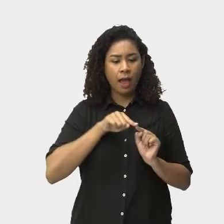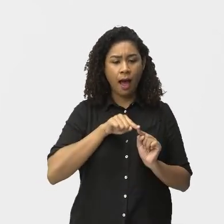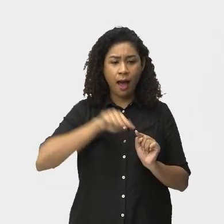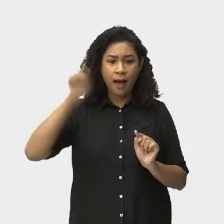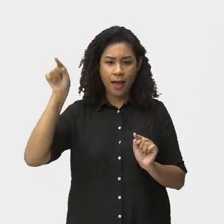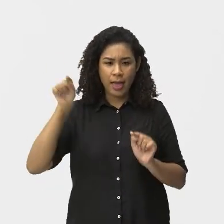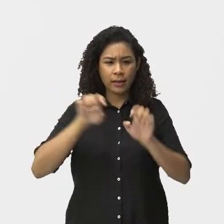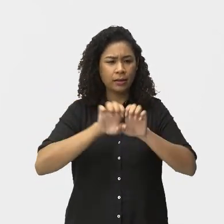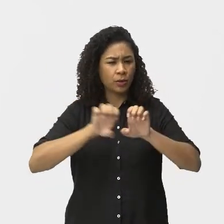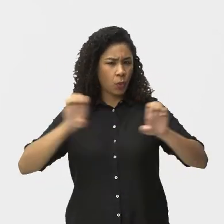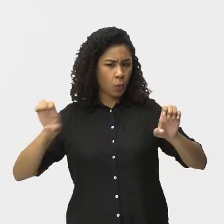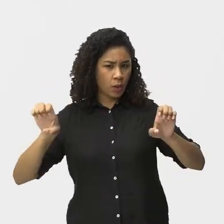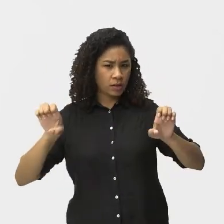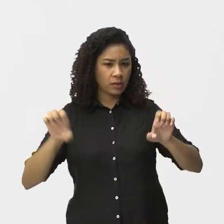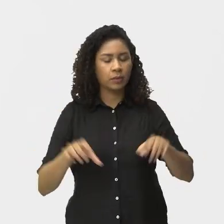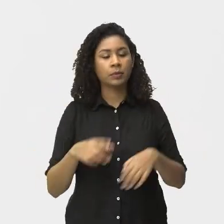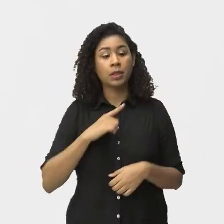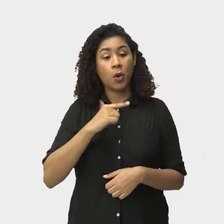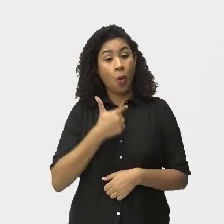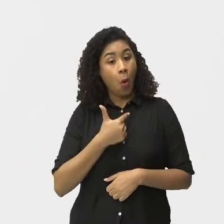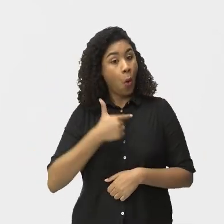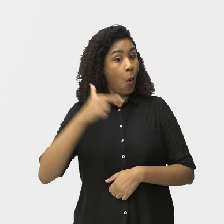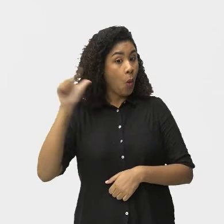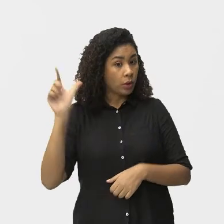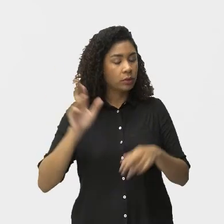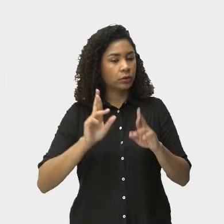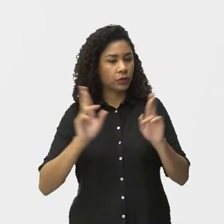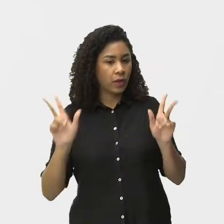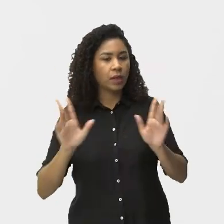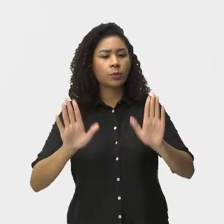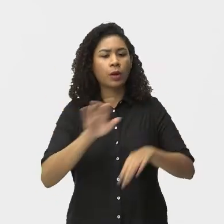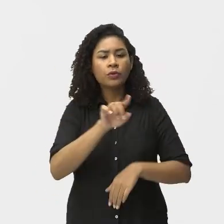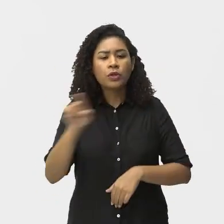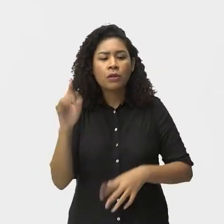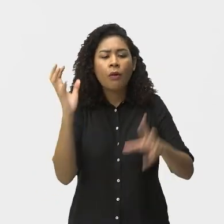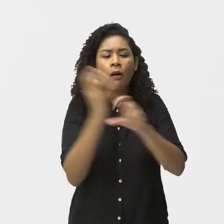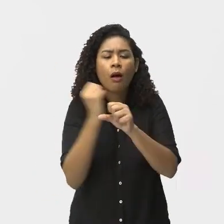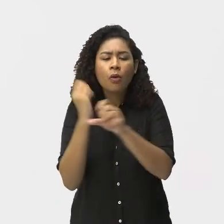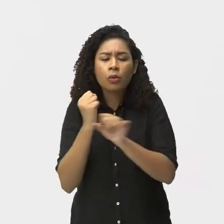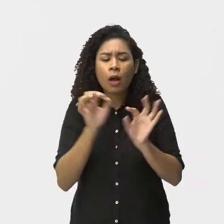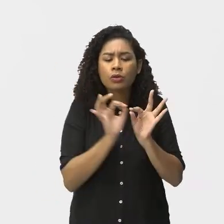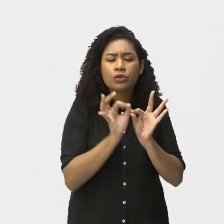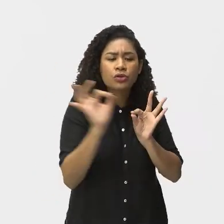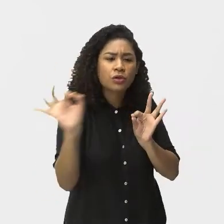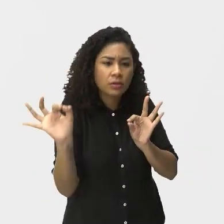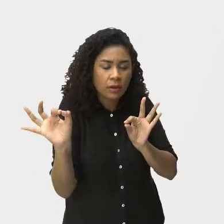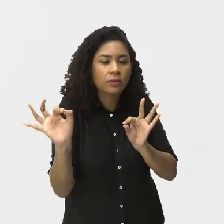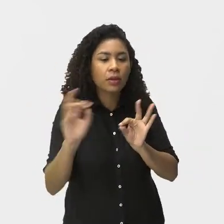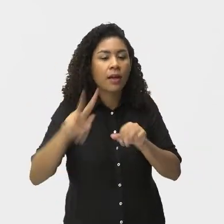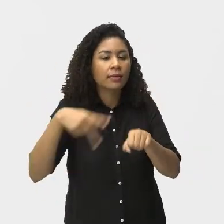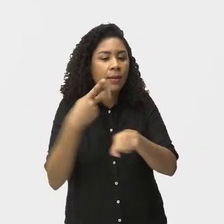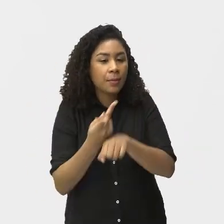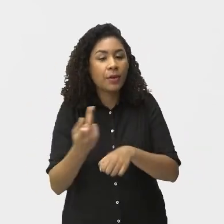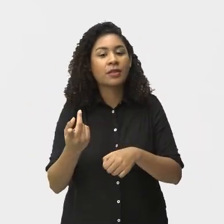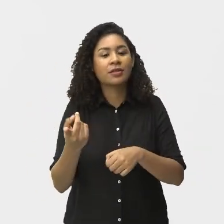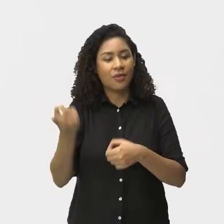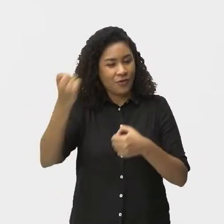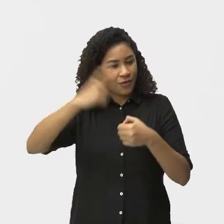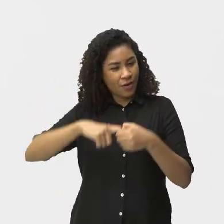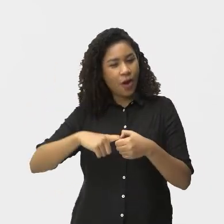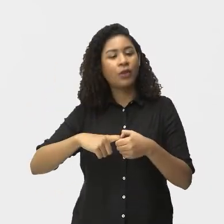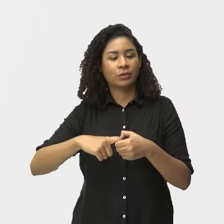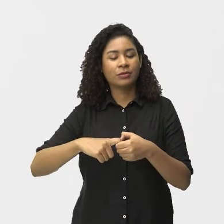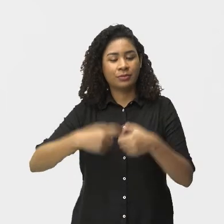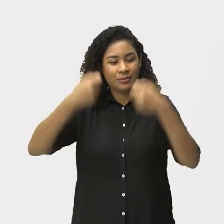uma outra equação, tá? Calculem aí a distância para daqui a pouco a gente conversar um pouquinho mais